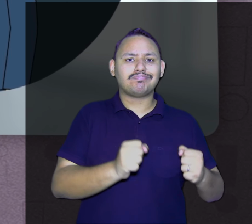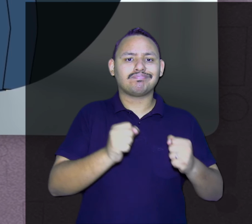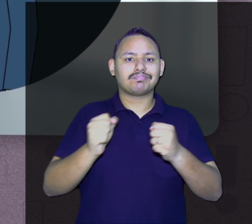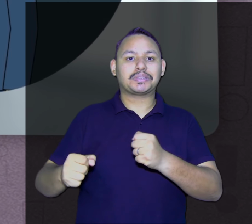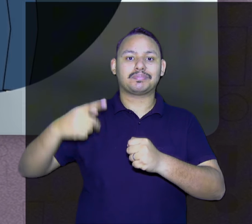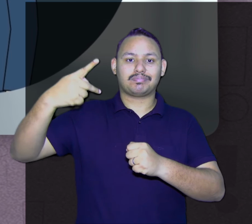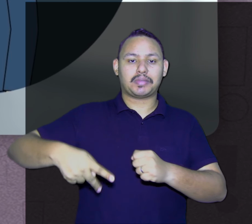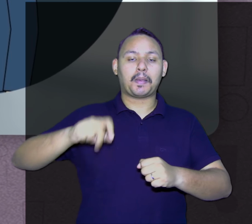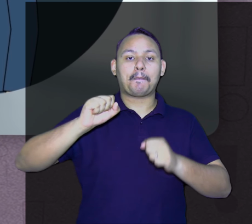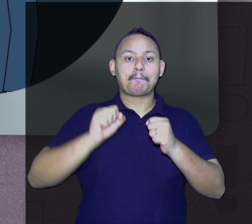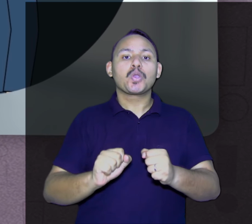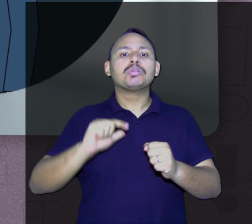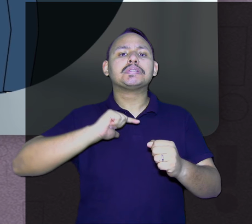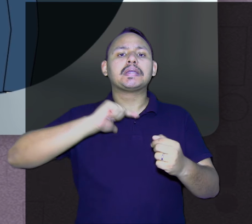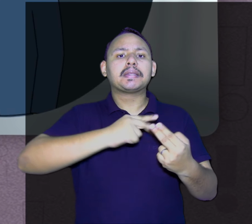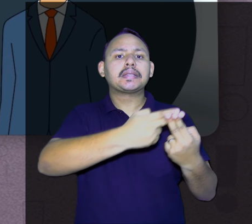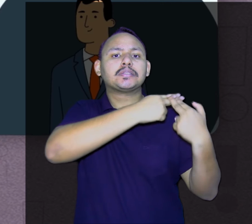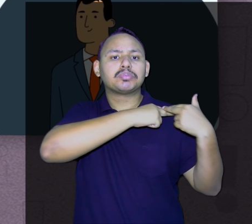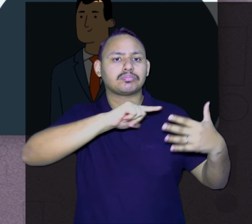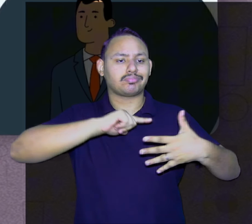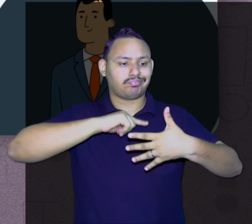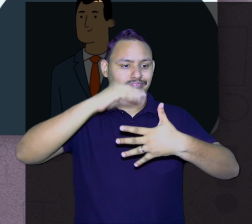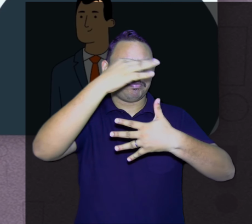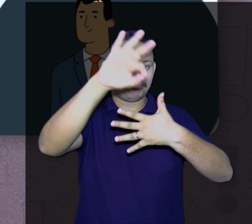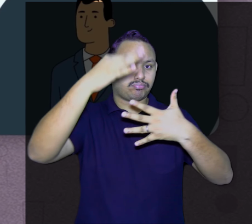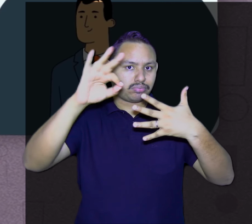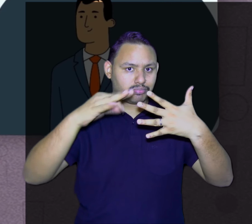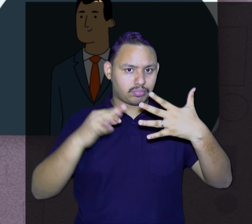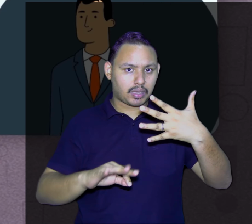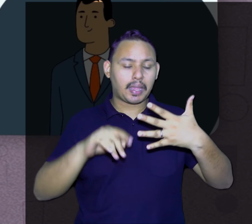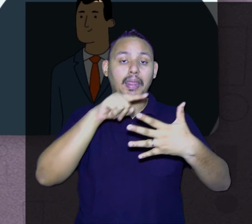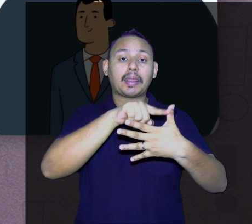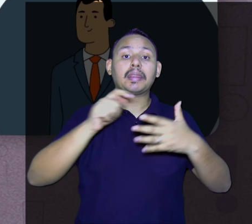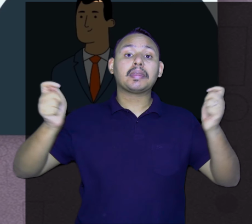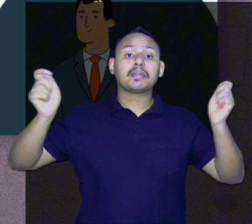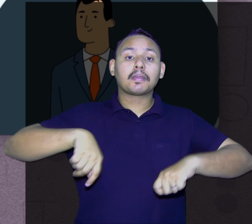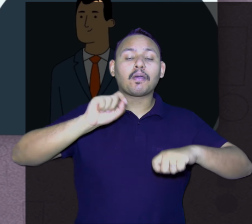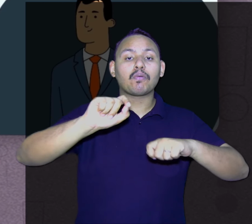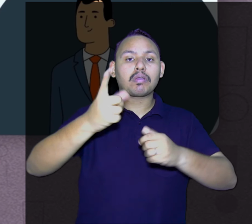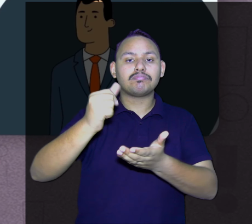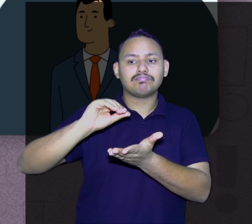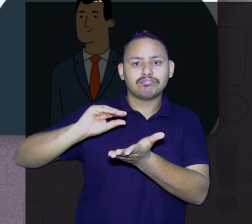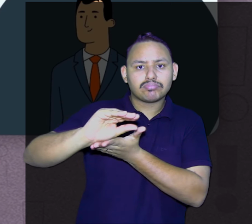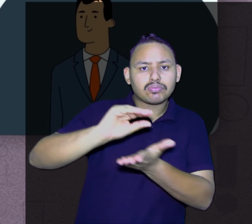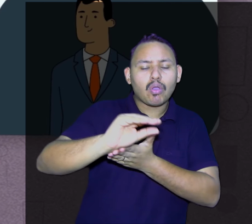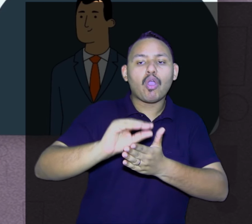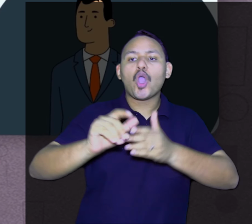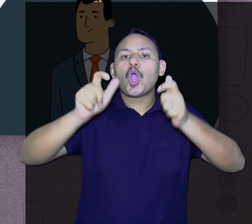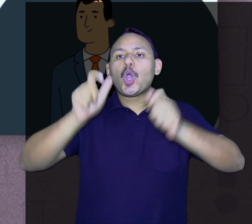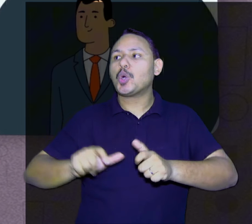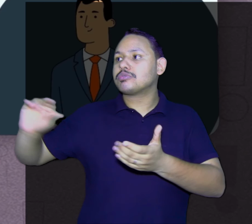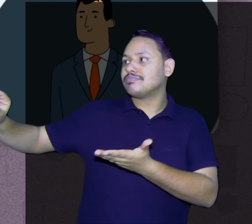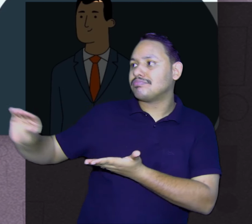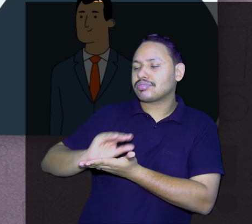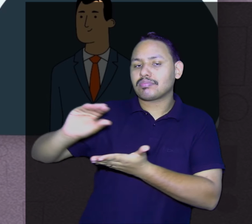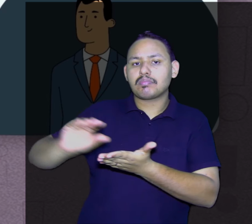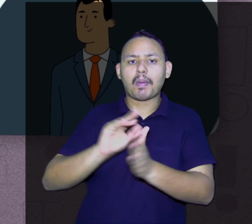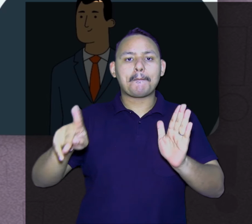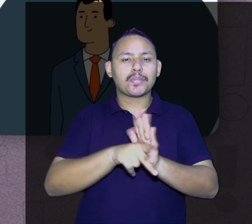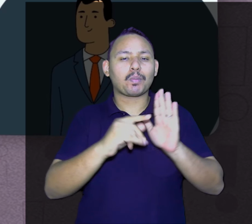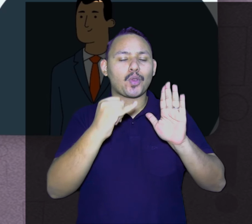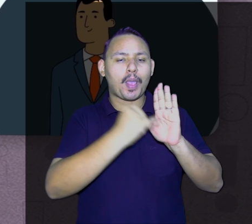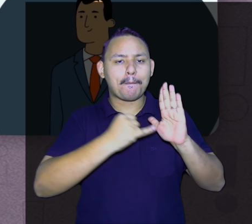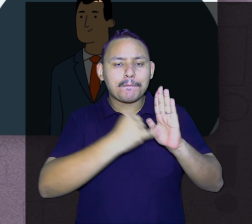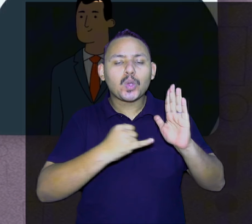principal autoridade política da cidade. A ele, cabe administrar os serviços públicos locais e decidir sobre como aplicar os recursos